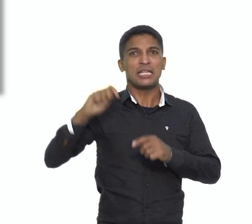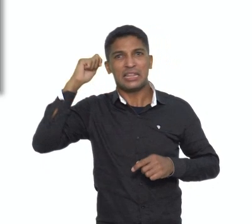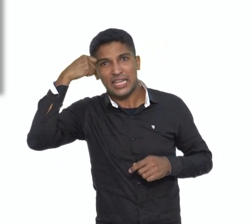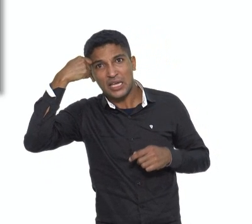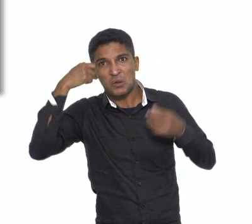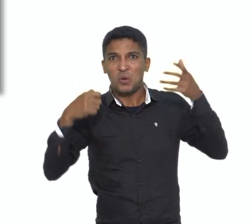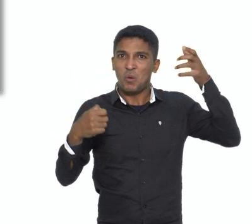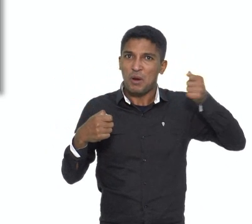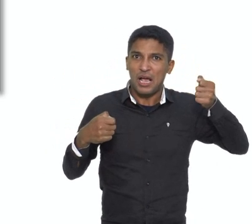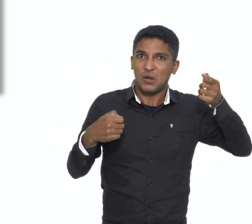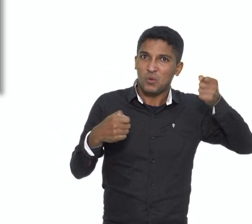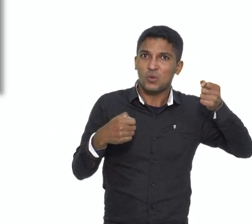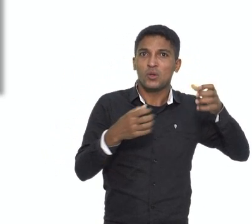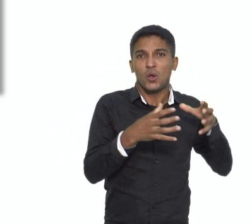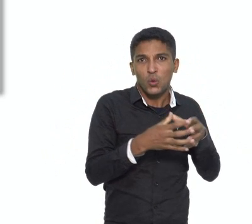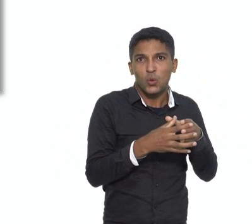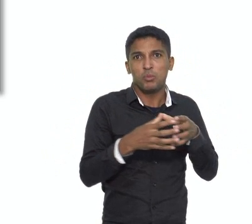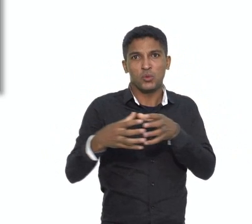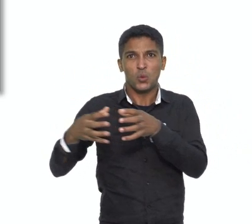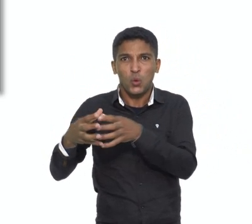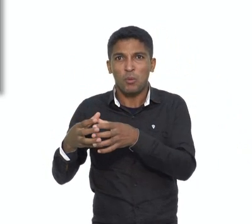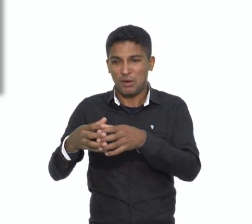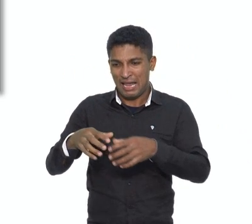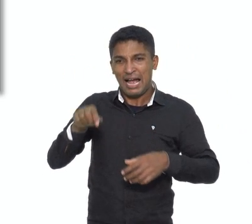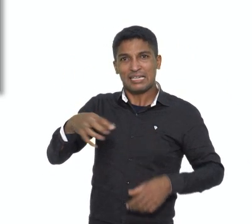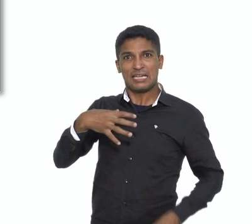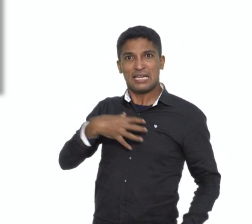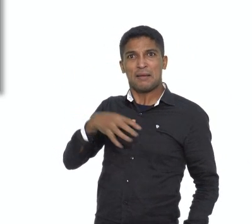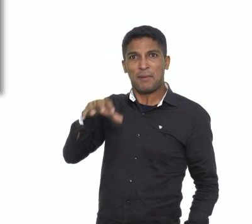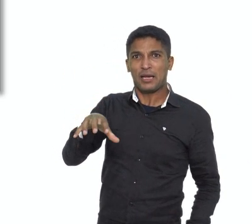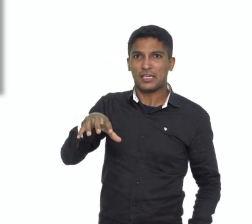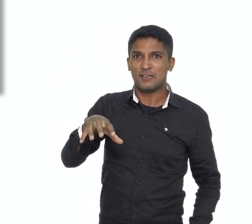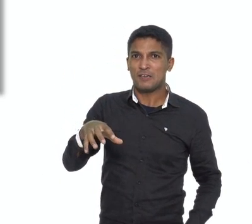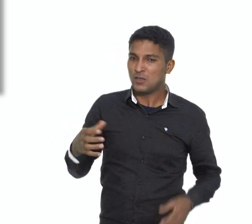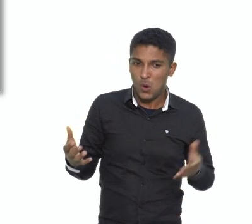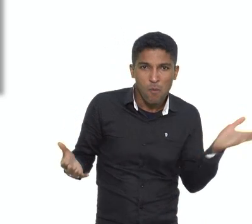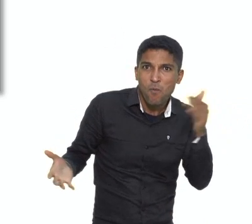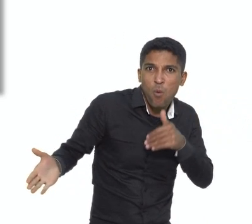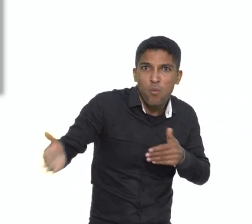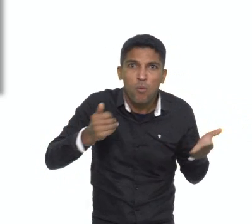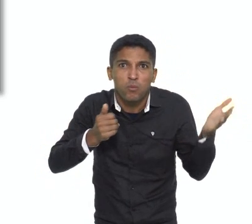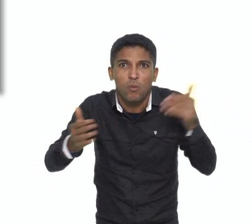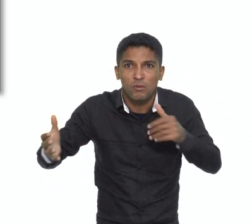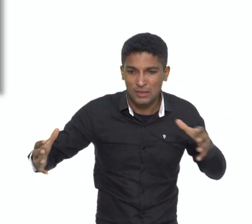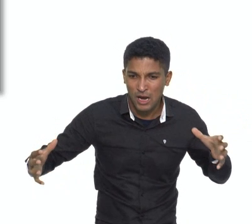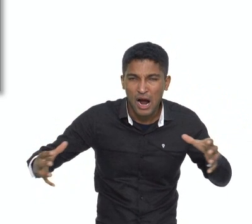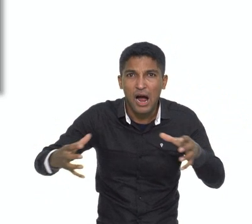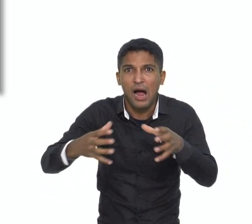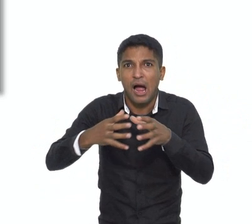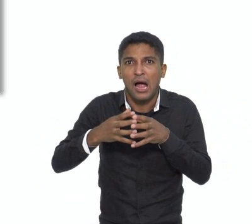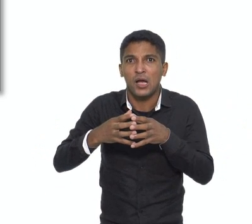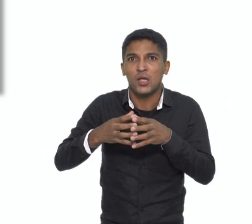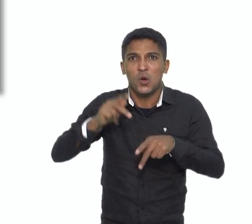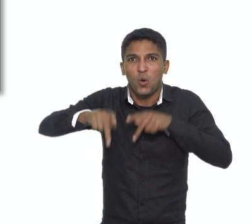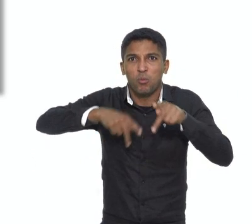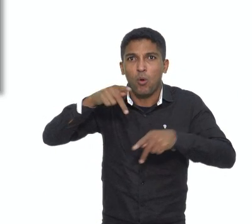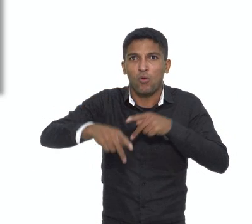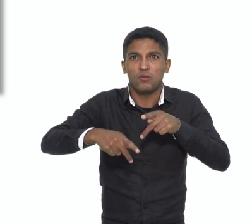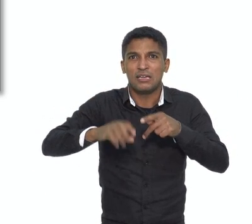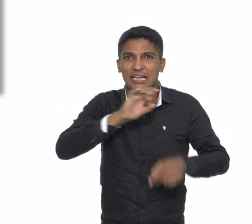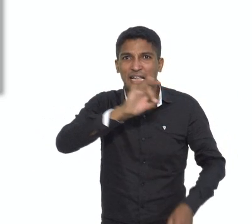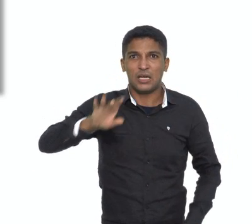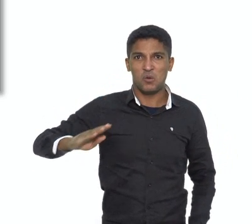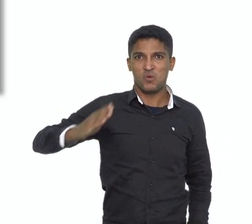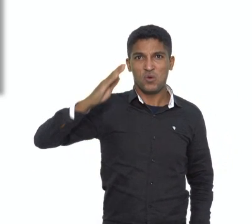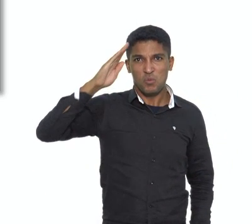pretos, concorram para a liberdade popular. Manda o povo que cada um soldado perceba